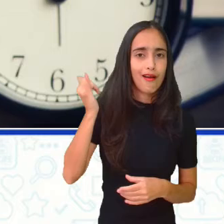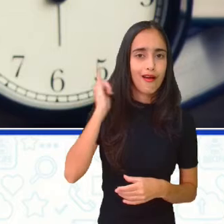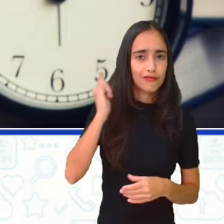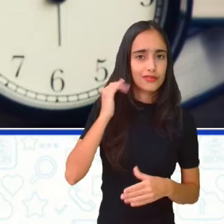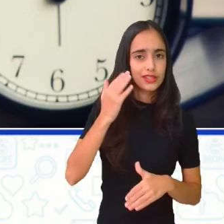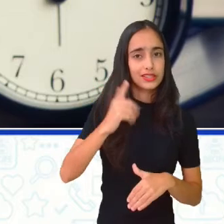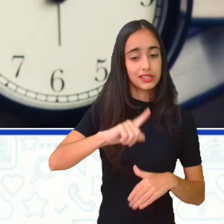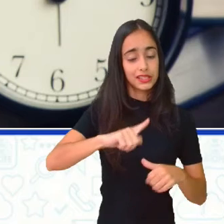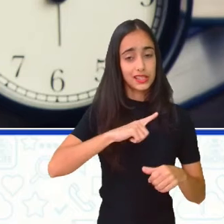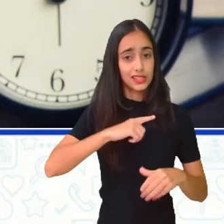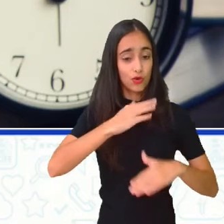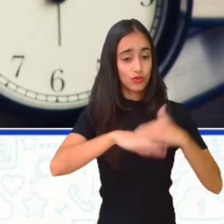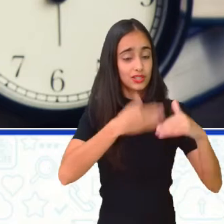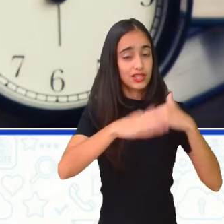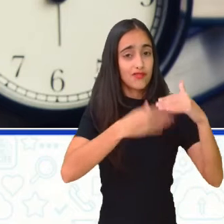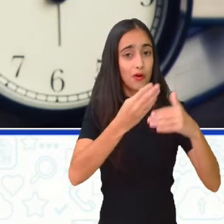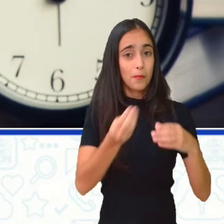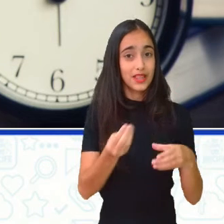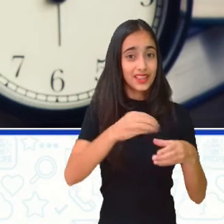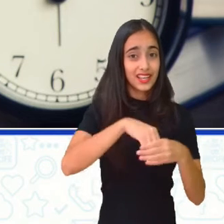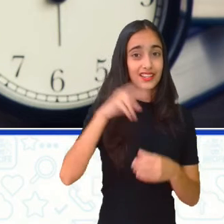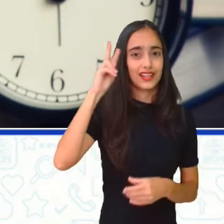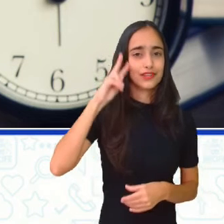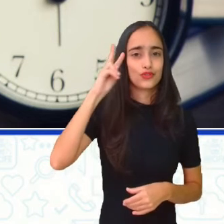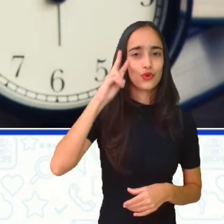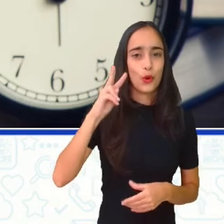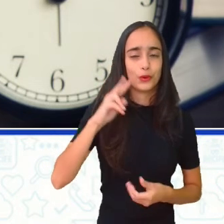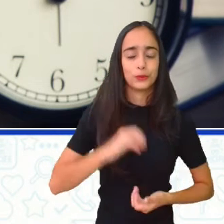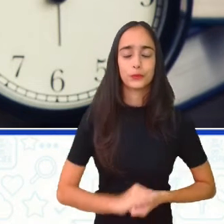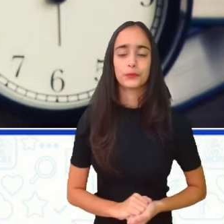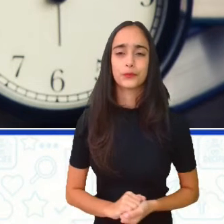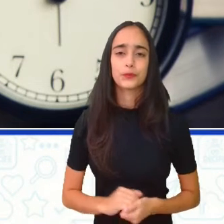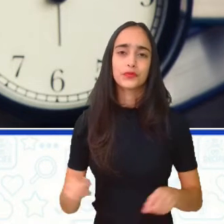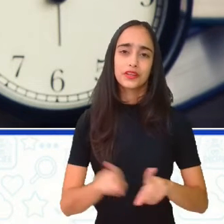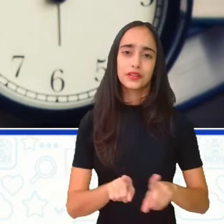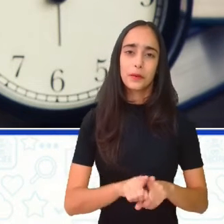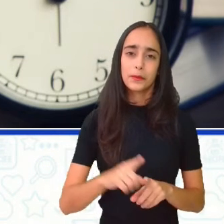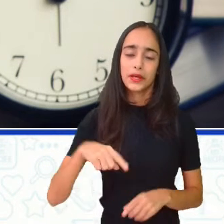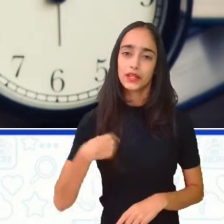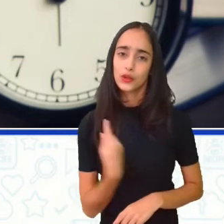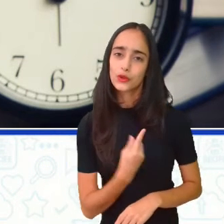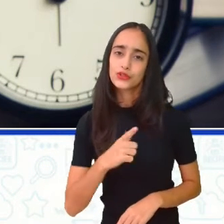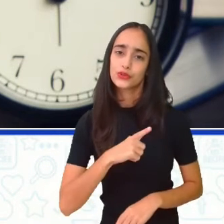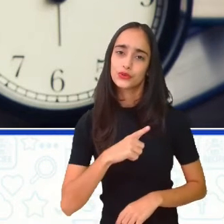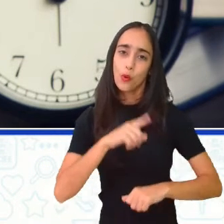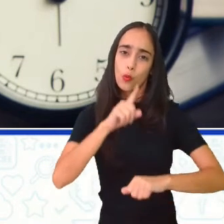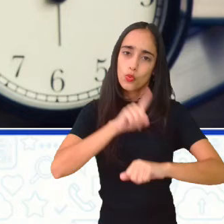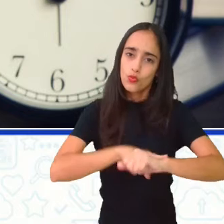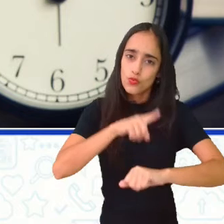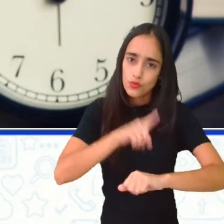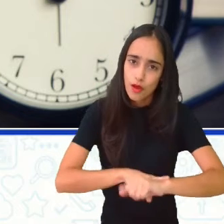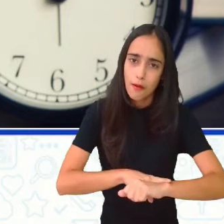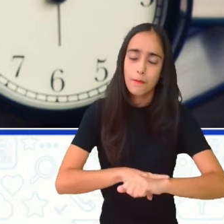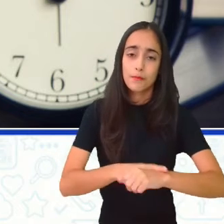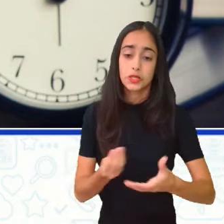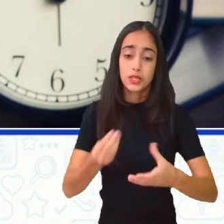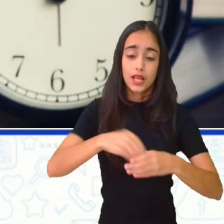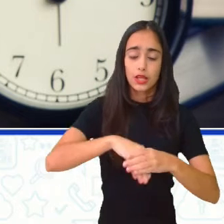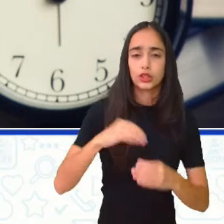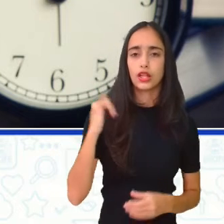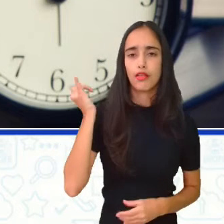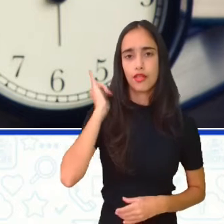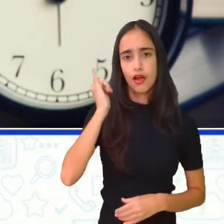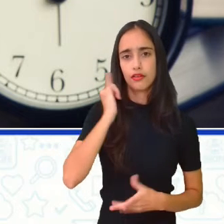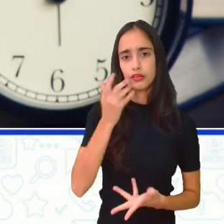desenvolva. A gente tem o tempo, que está relacionado com a marcação do tempo dentro da narrativa, né? Por exemplo,